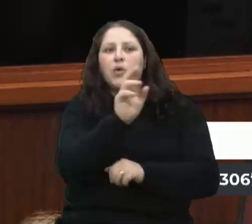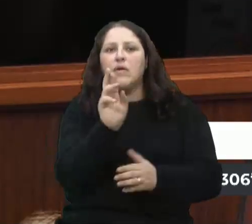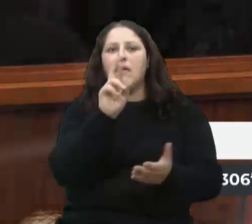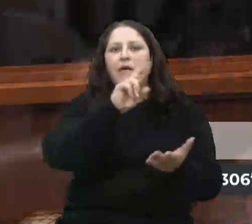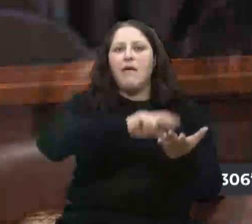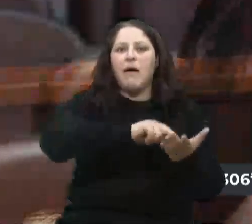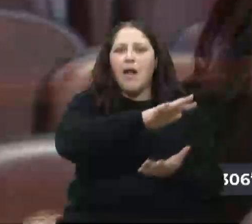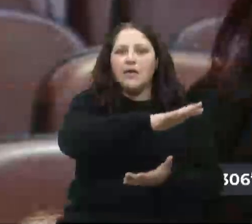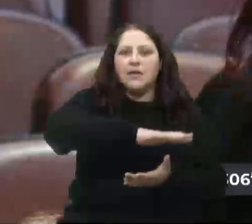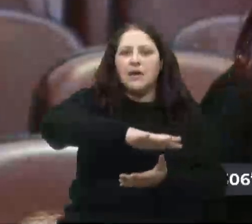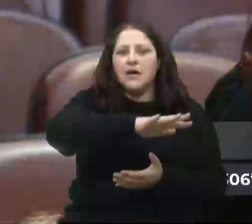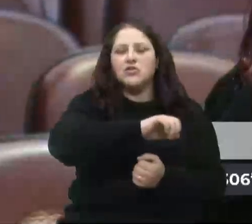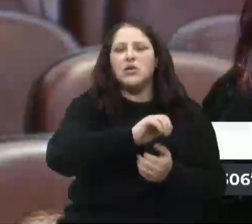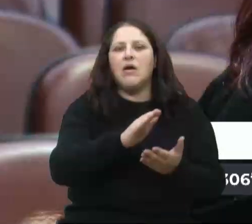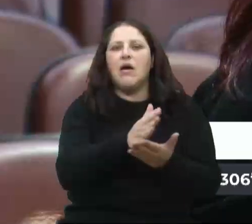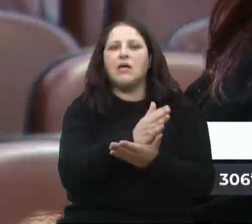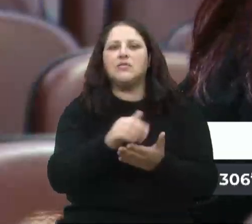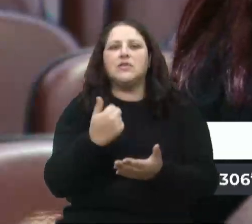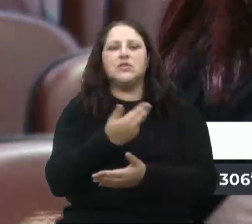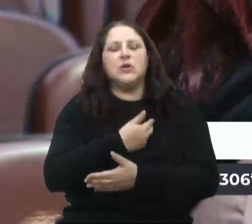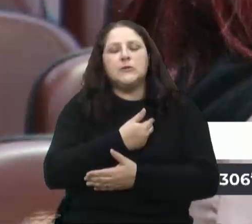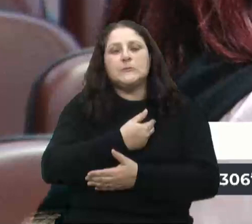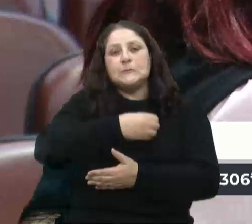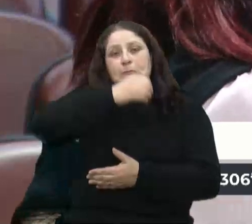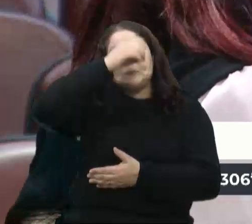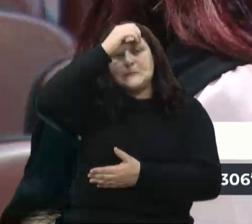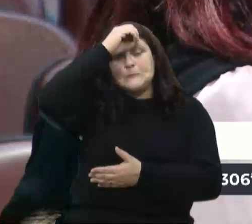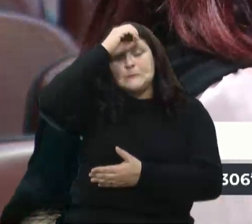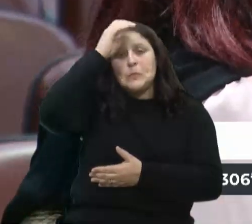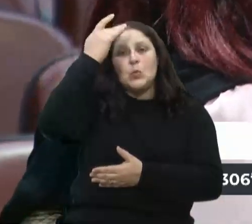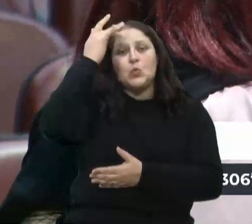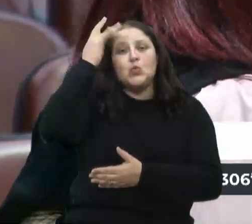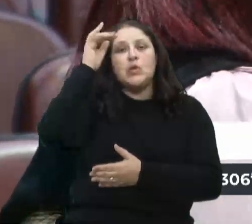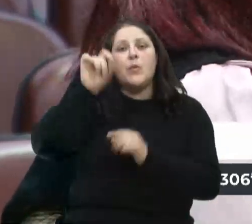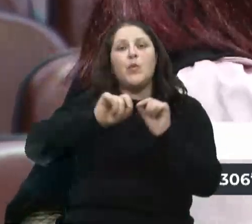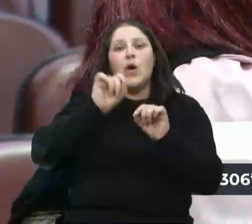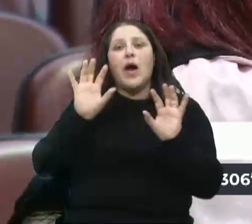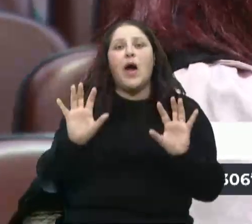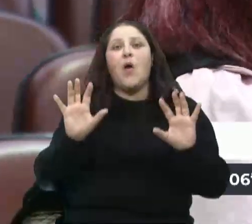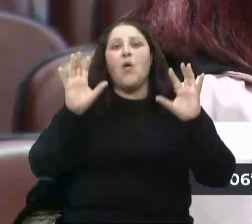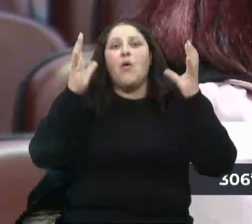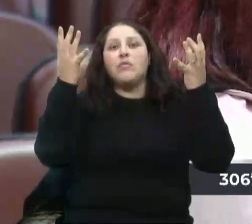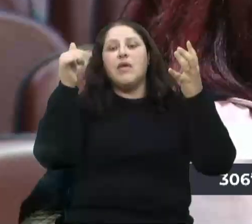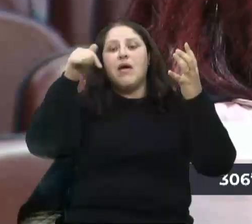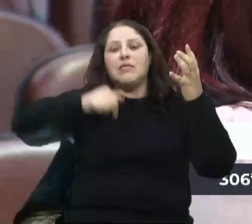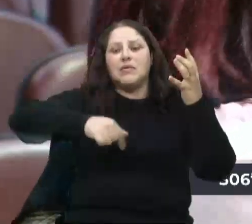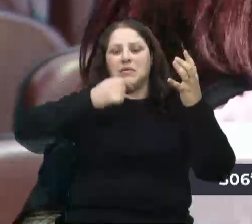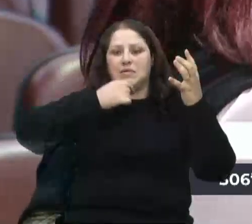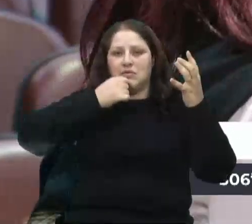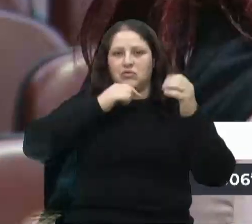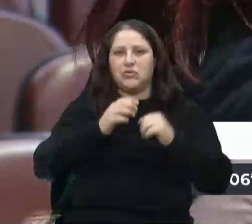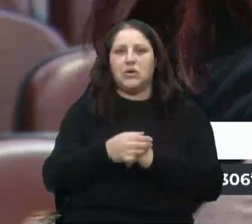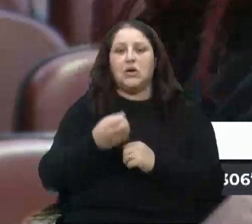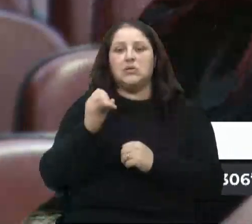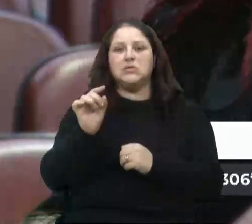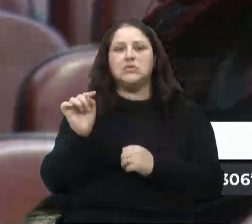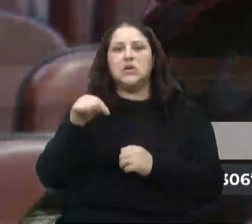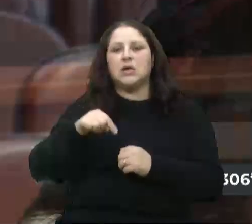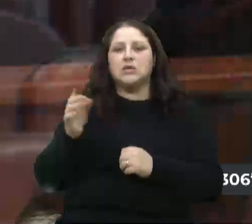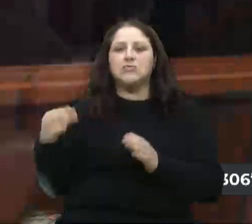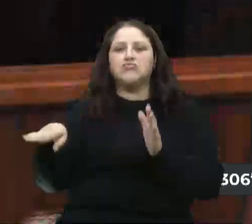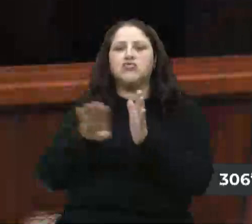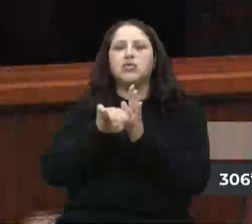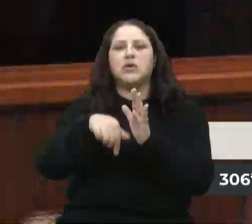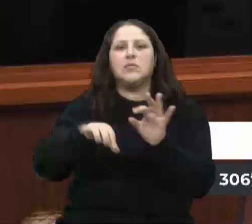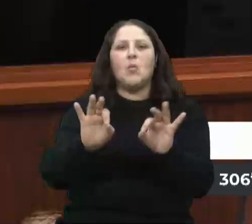realidades, muitas vezes a gente não sabe o que está acontecendo na nossa cidade. E se isso não vem aqui, nós não ficamos sabendo. Aí